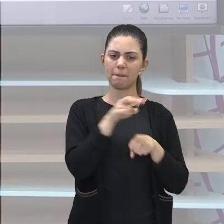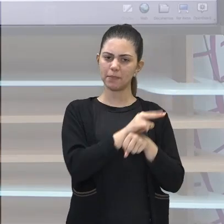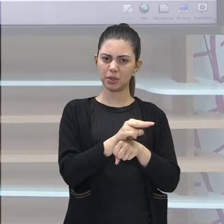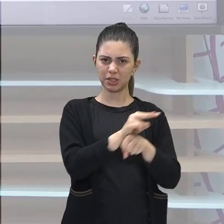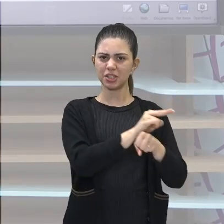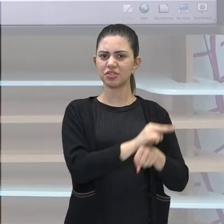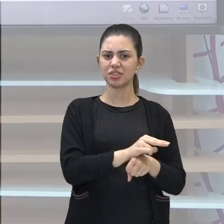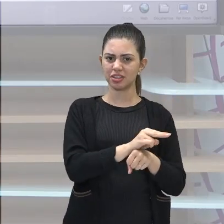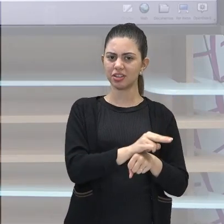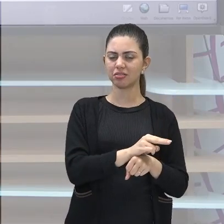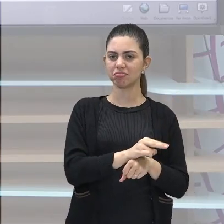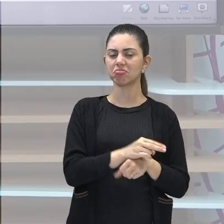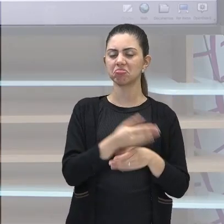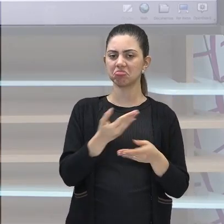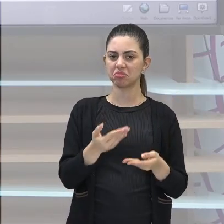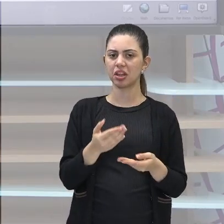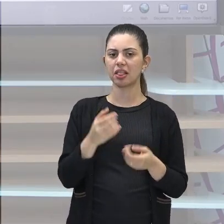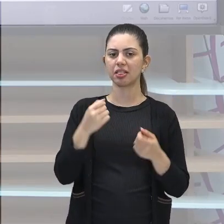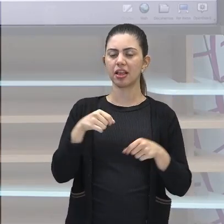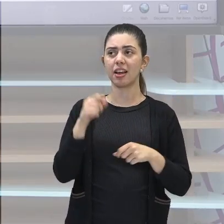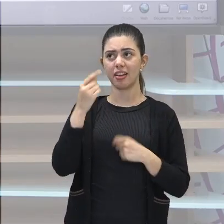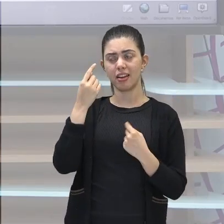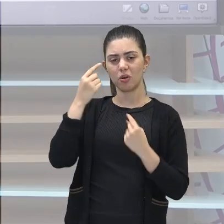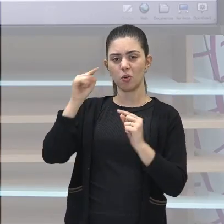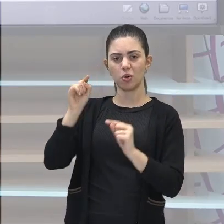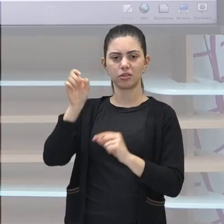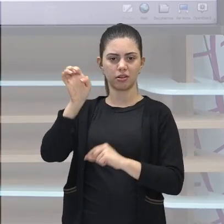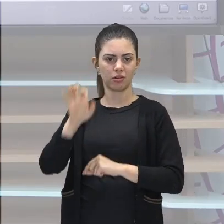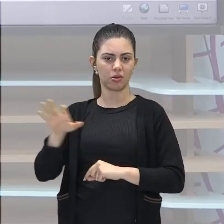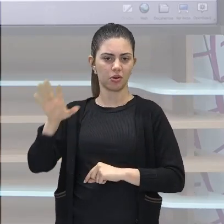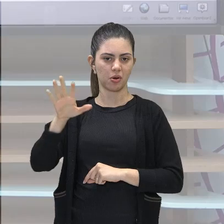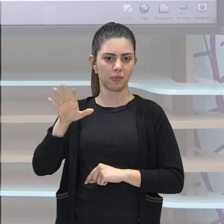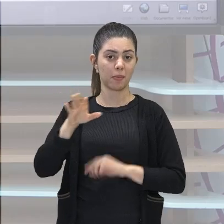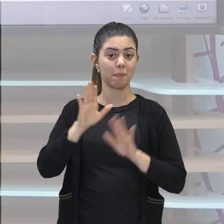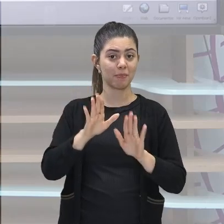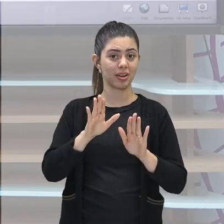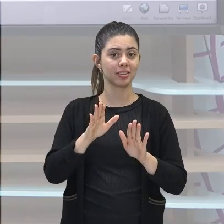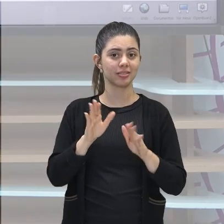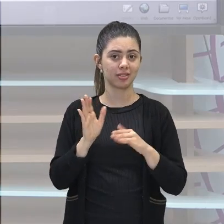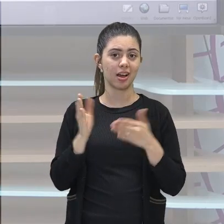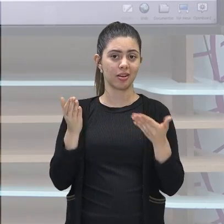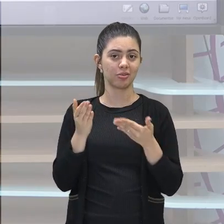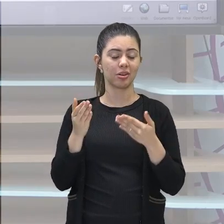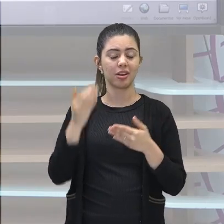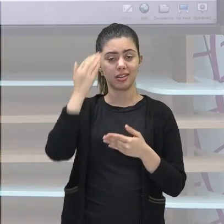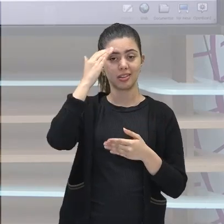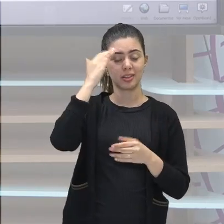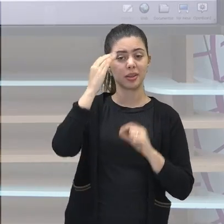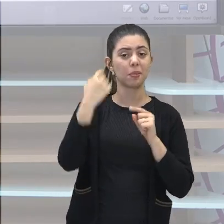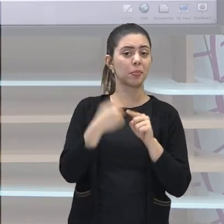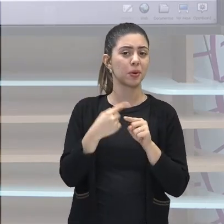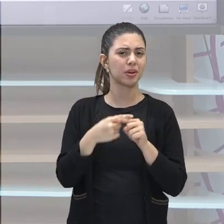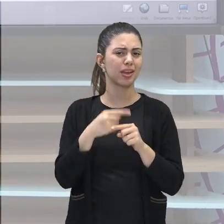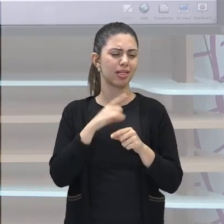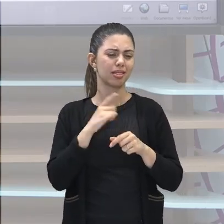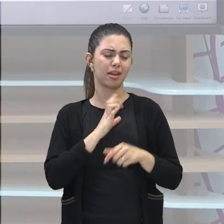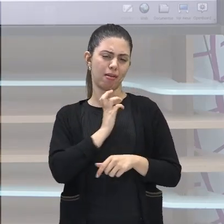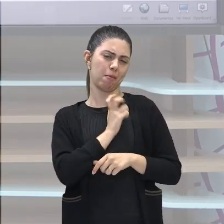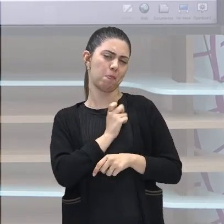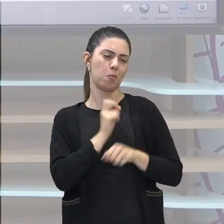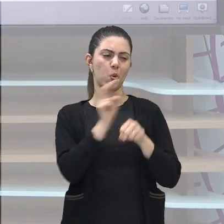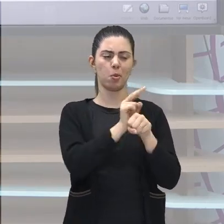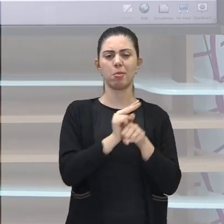proteger, né, do domínio europeu. Mas compreenda, né, toda essa